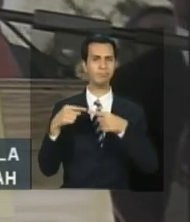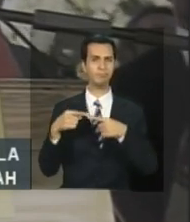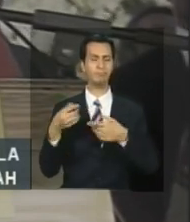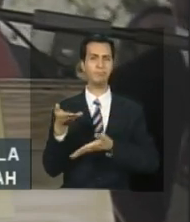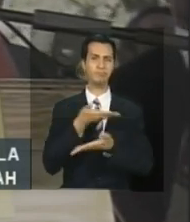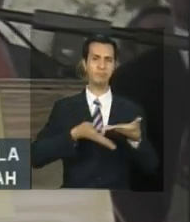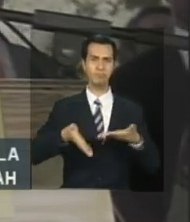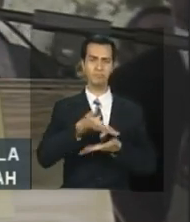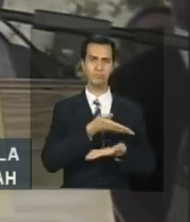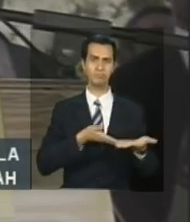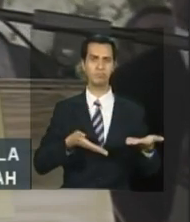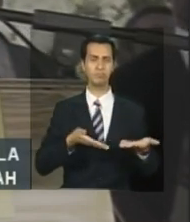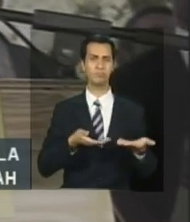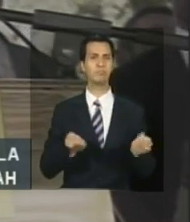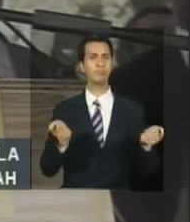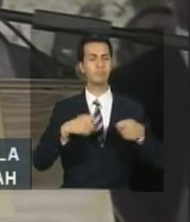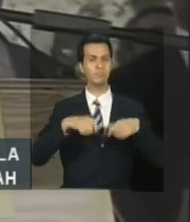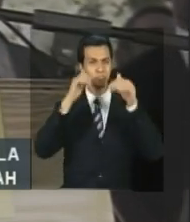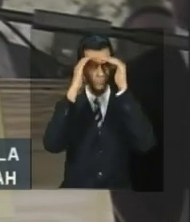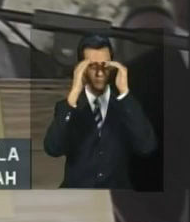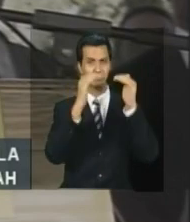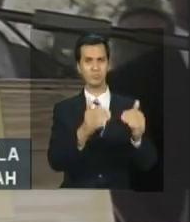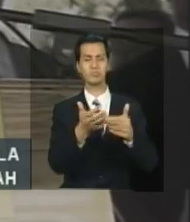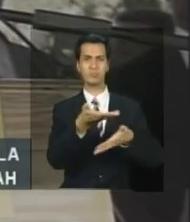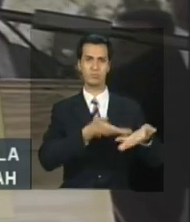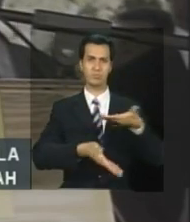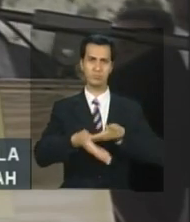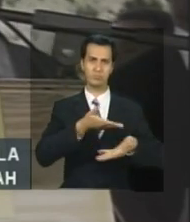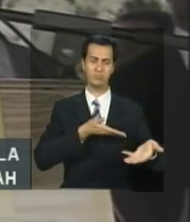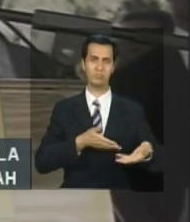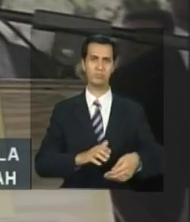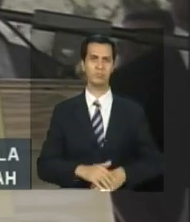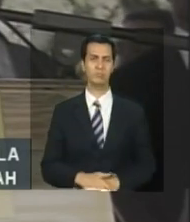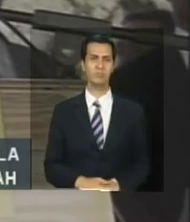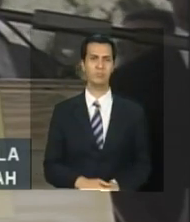e mutuamente respeitosas de cooperação.